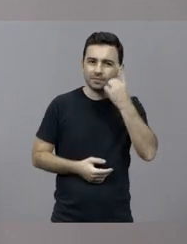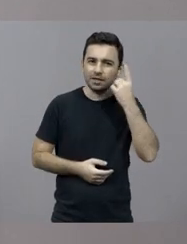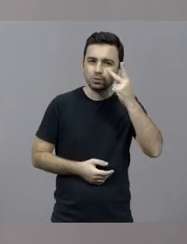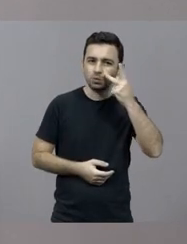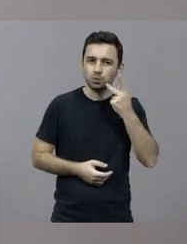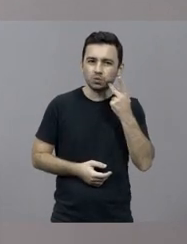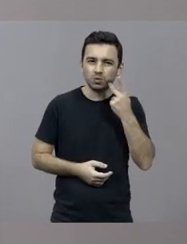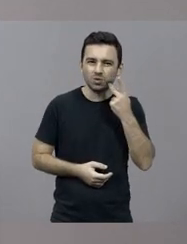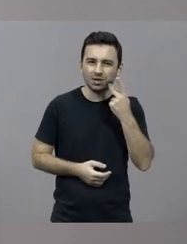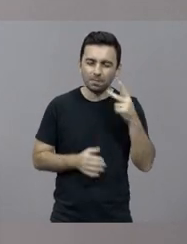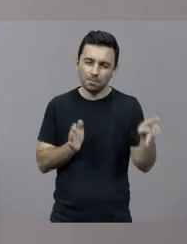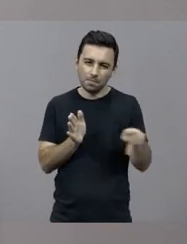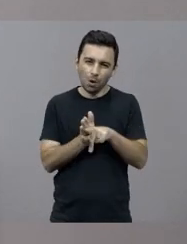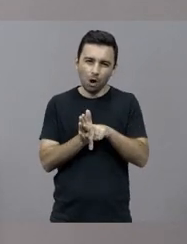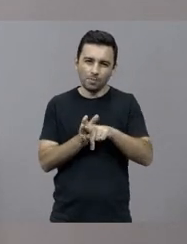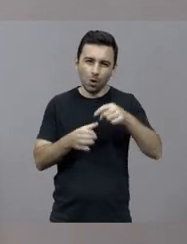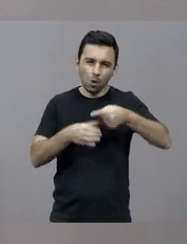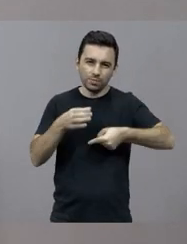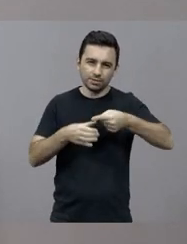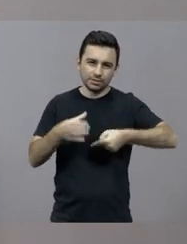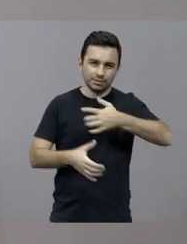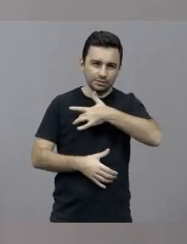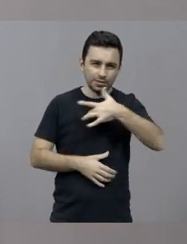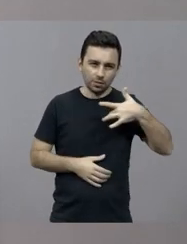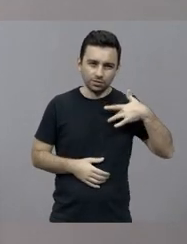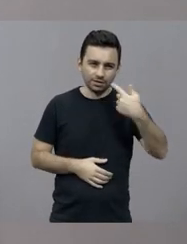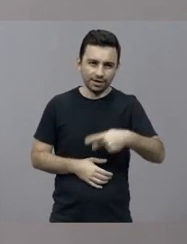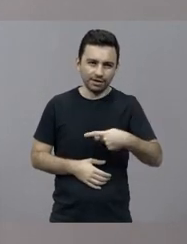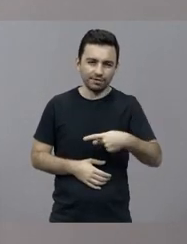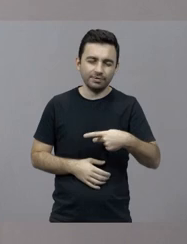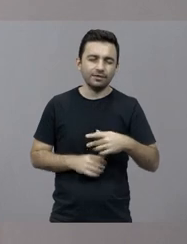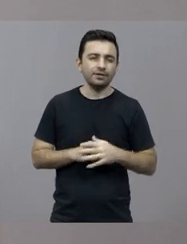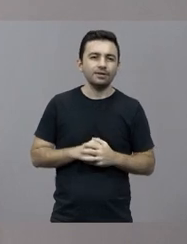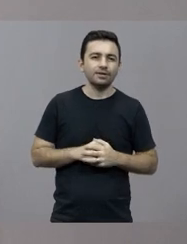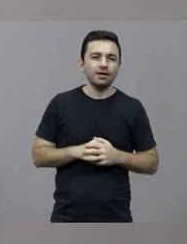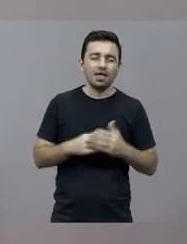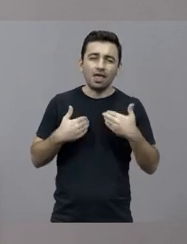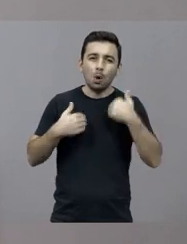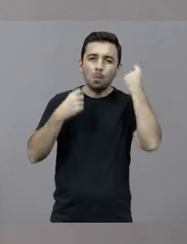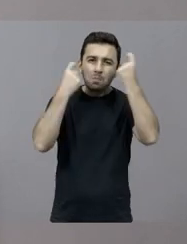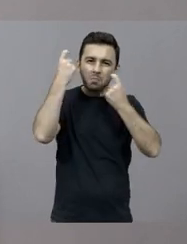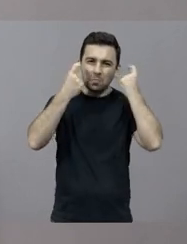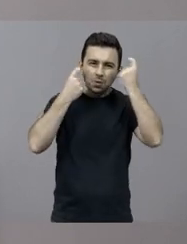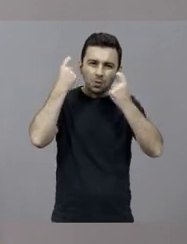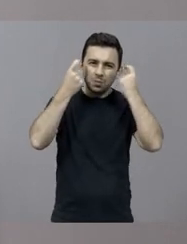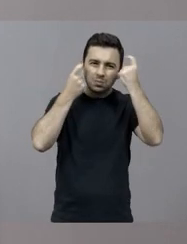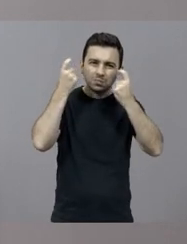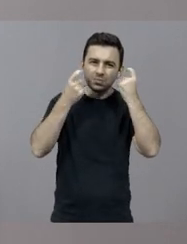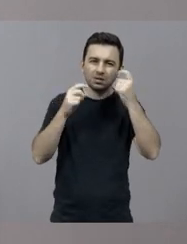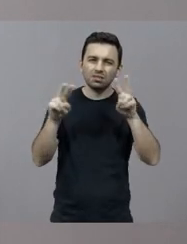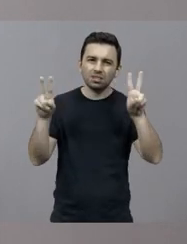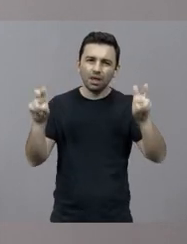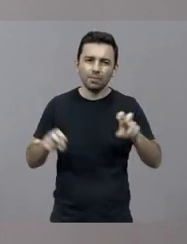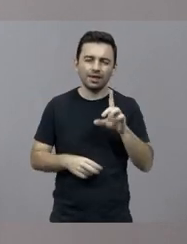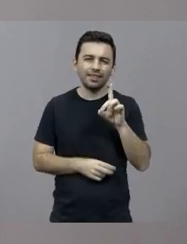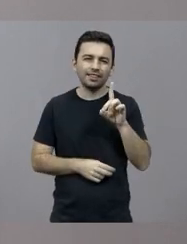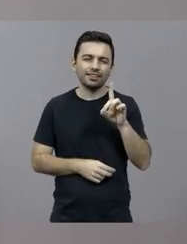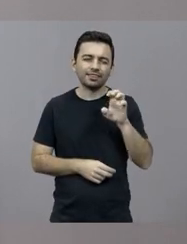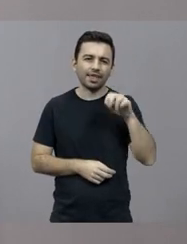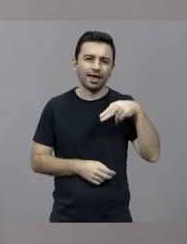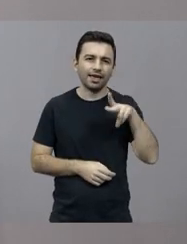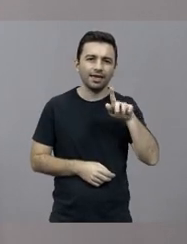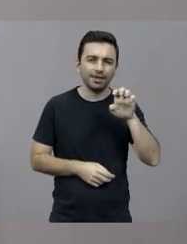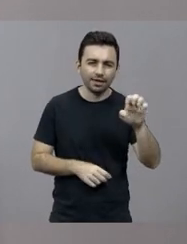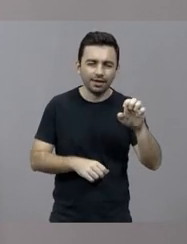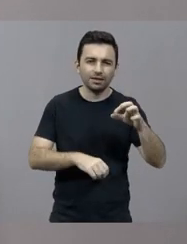da Comissão de Saúde desta Casa, a minha preocupação sobre a questão da dengue em Santa Catarina. Nós